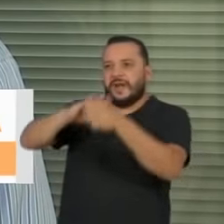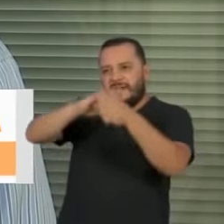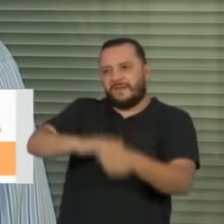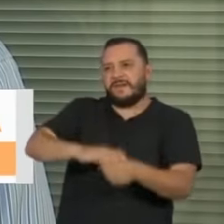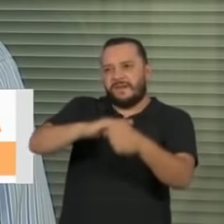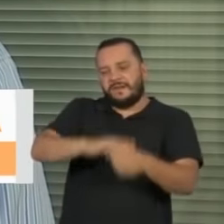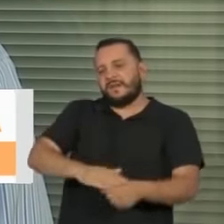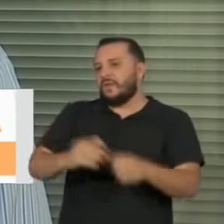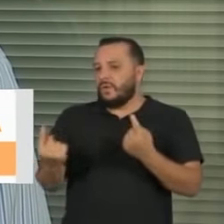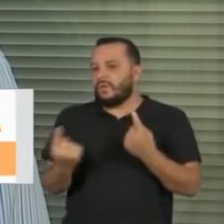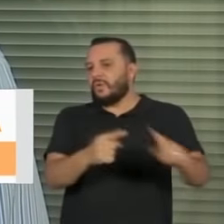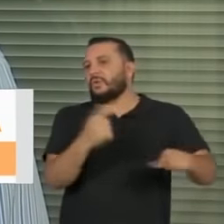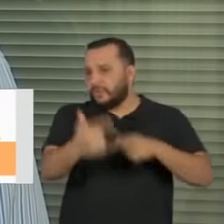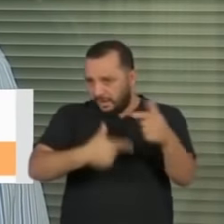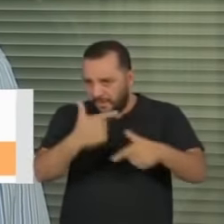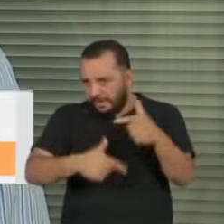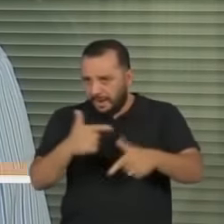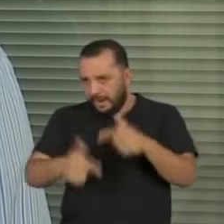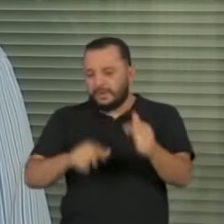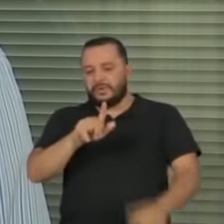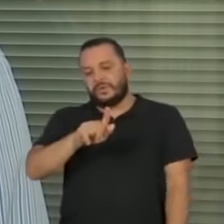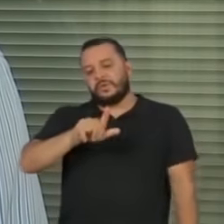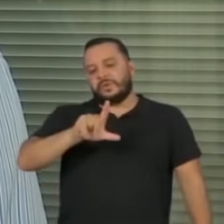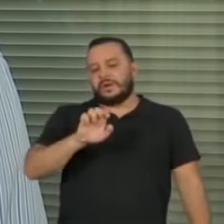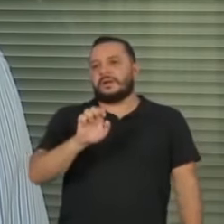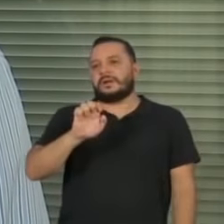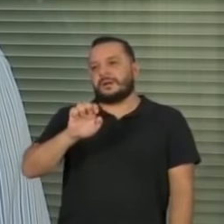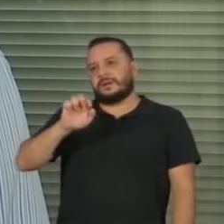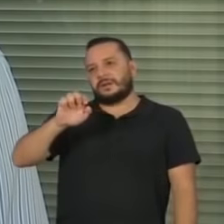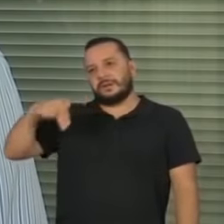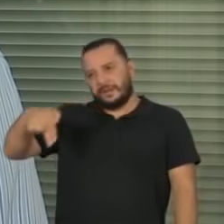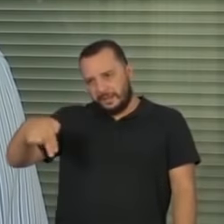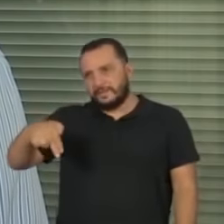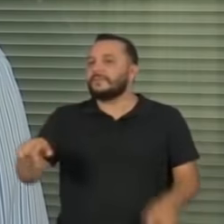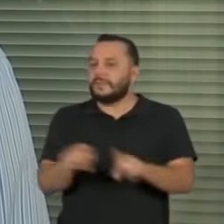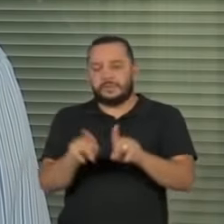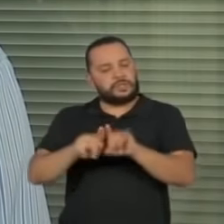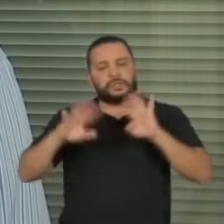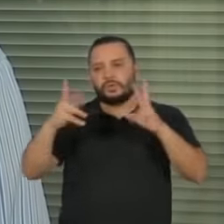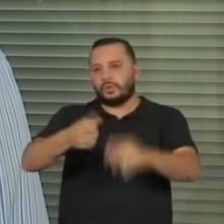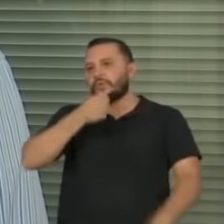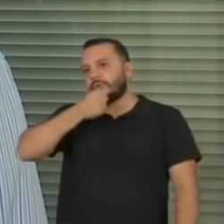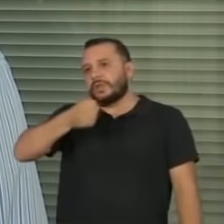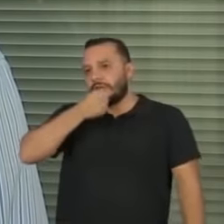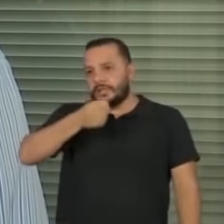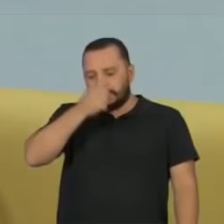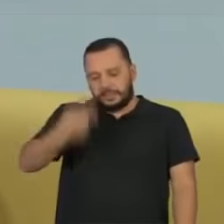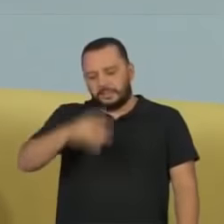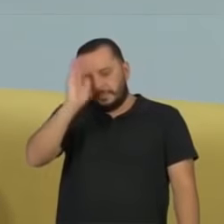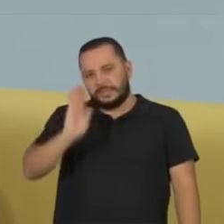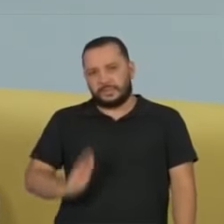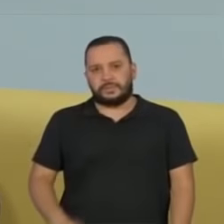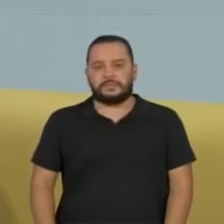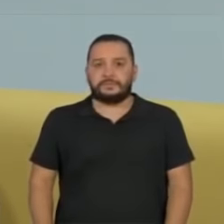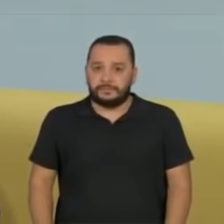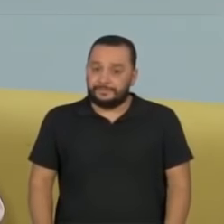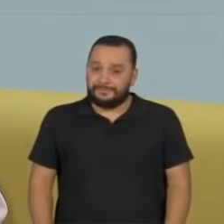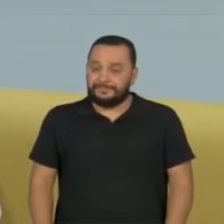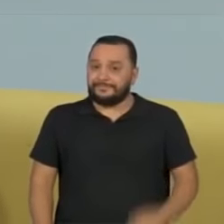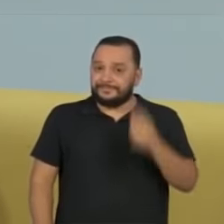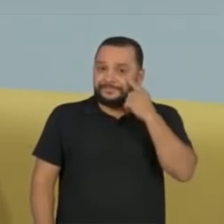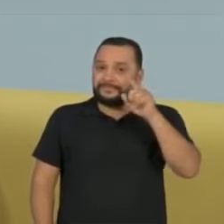o trabalho do Glenn Greenwald e, por extensão, contra o trabalho de todos os jornalistas independentes no país. E